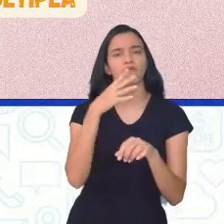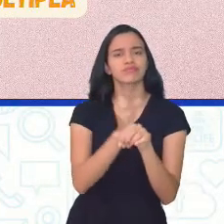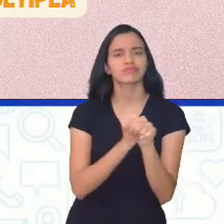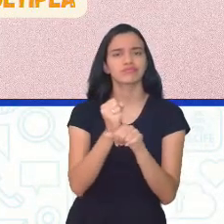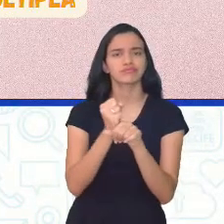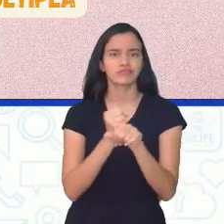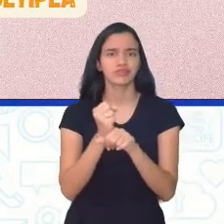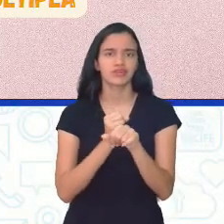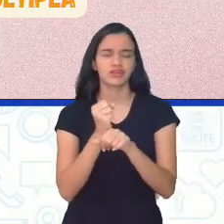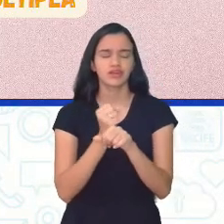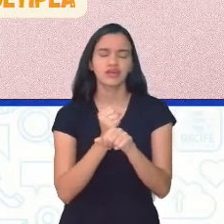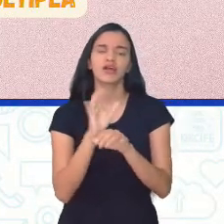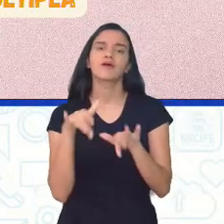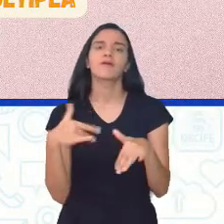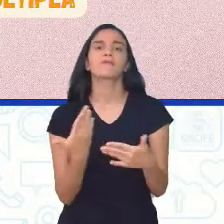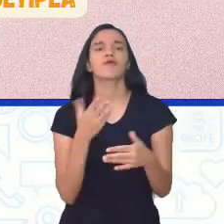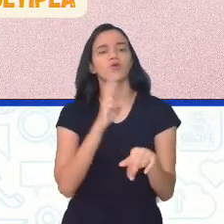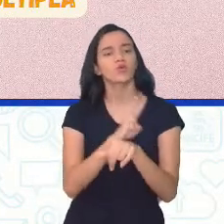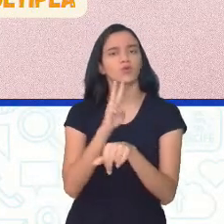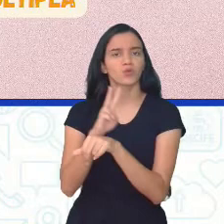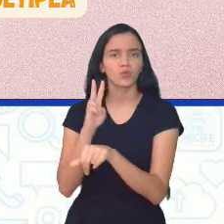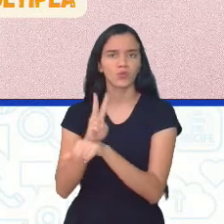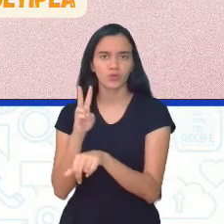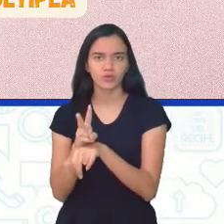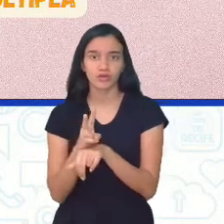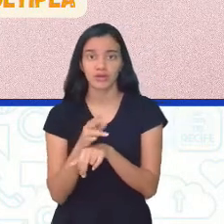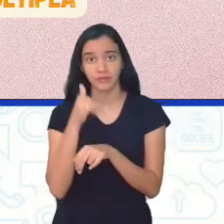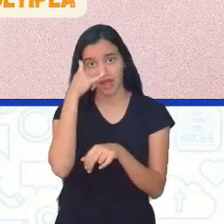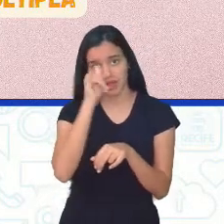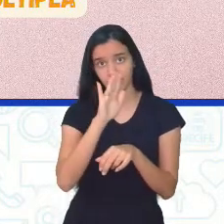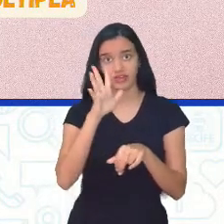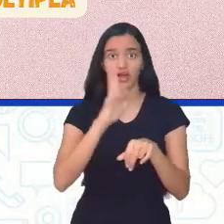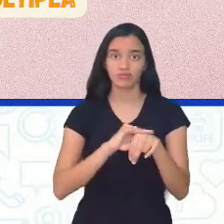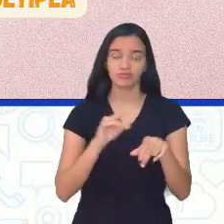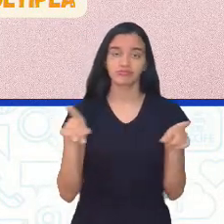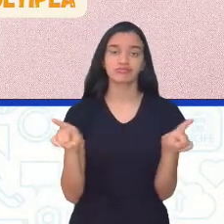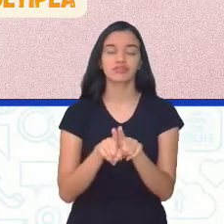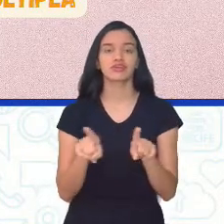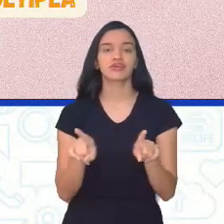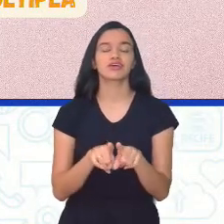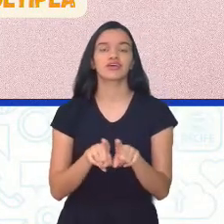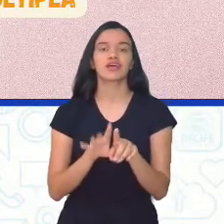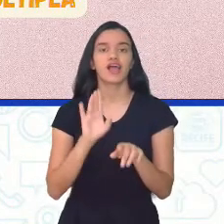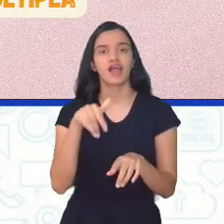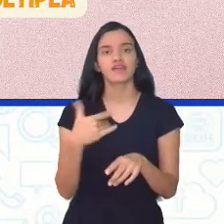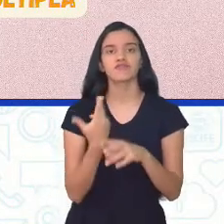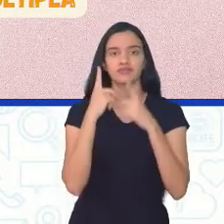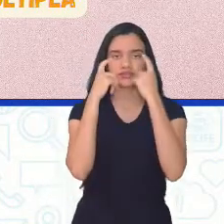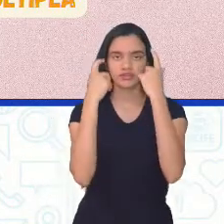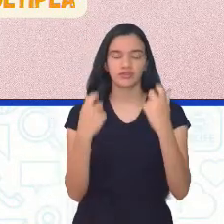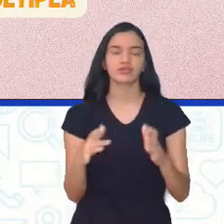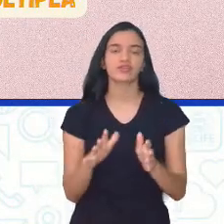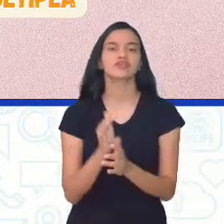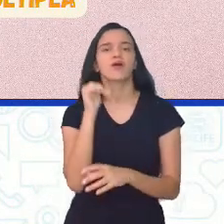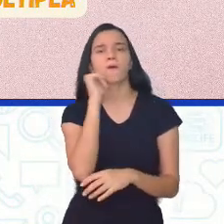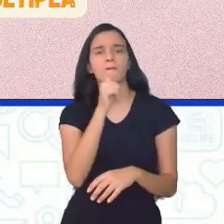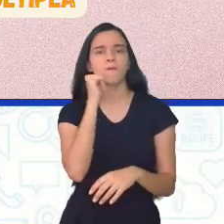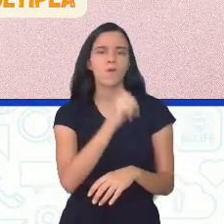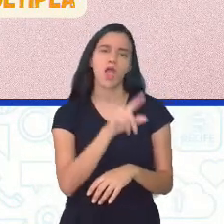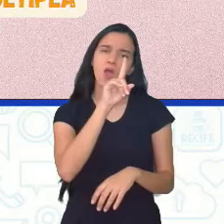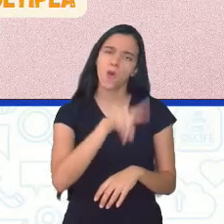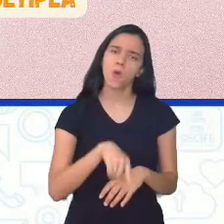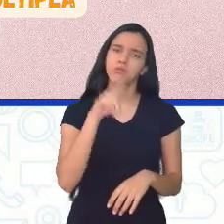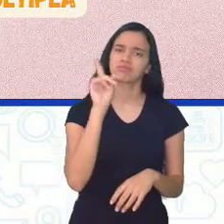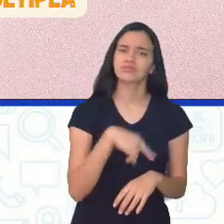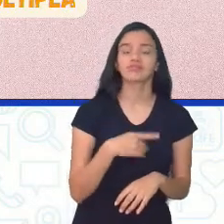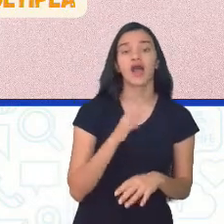um check-up para prevenir uma série de doenças. Nós vimos também a questão de violência contra a mulher, não é? A mulher deve